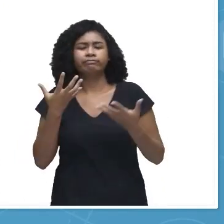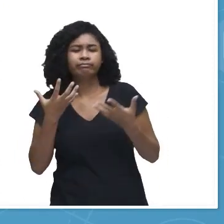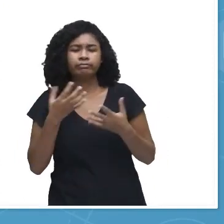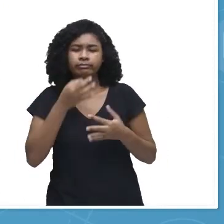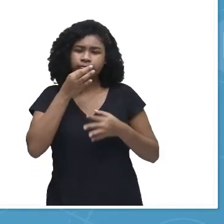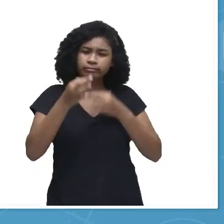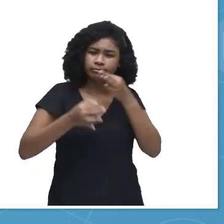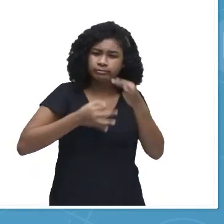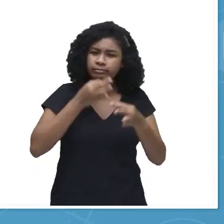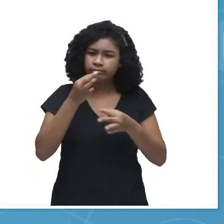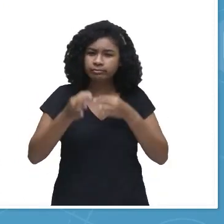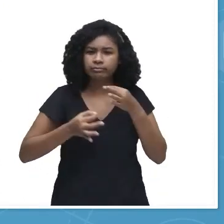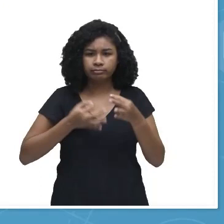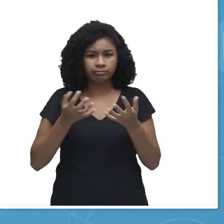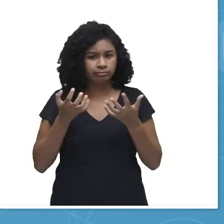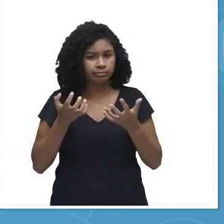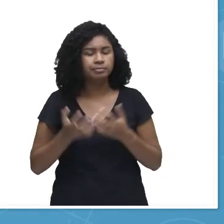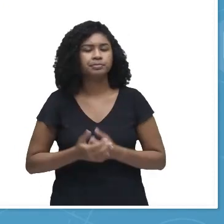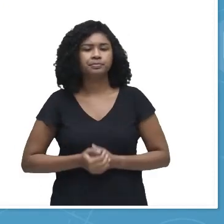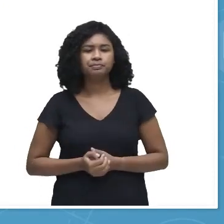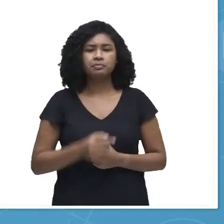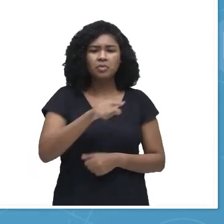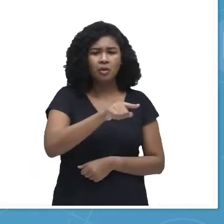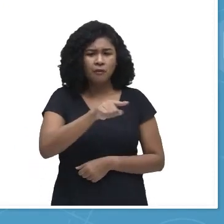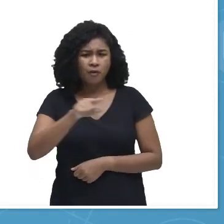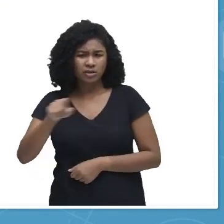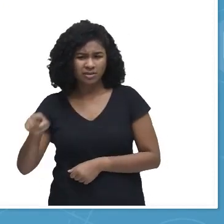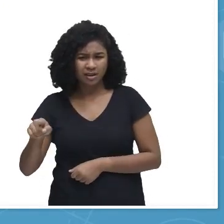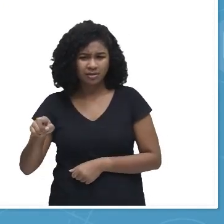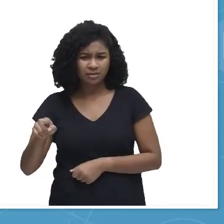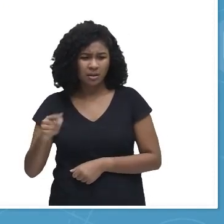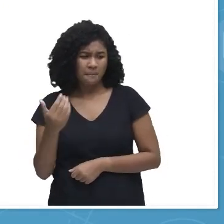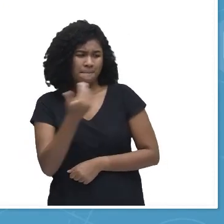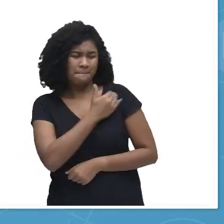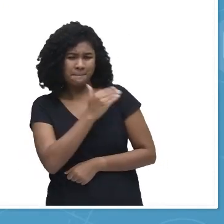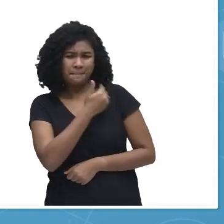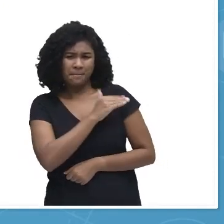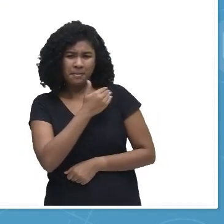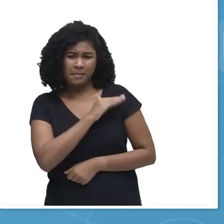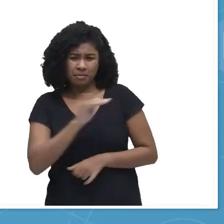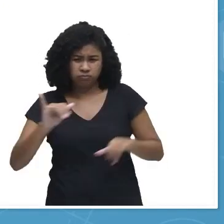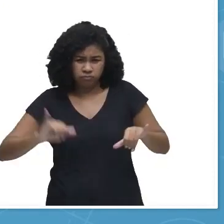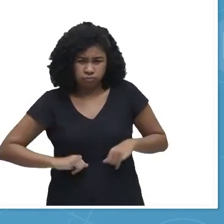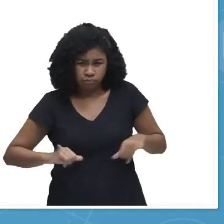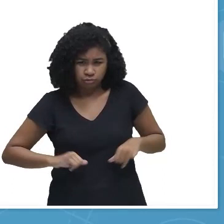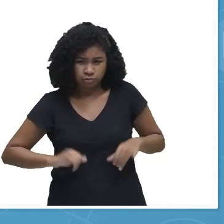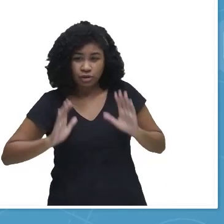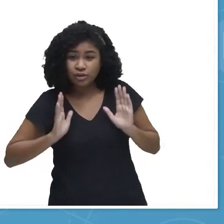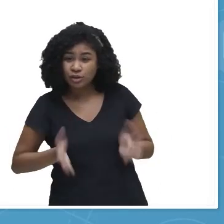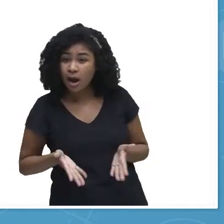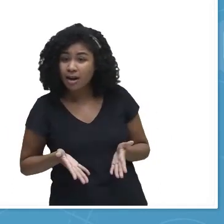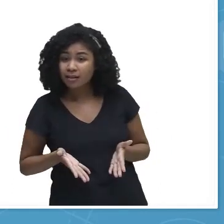pouquinho quando terminar nossas aulas. Alguém de vocês já sofreu preconceito? Se sim, guarde que a